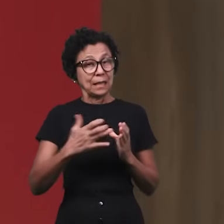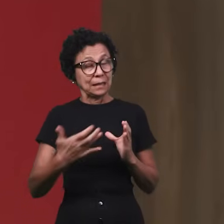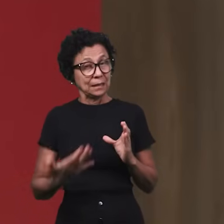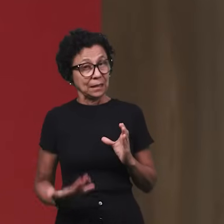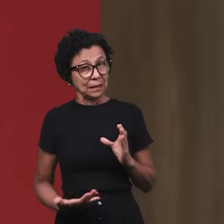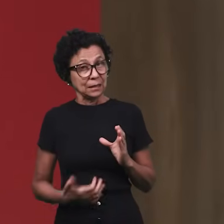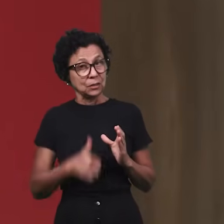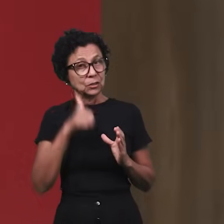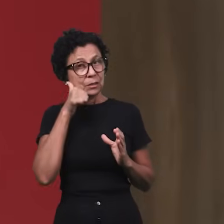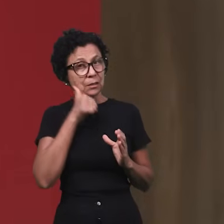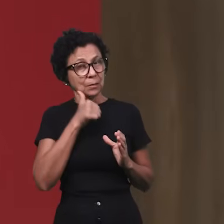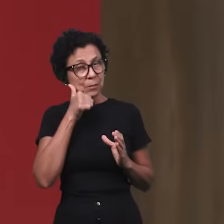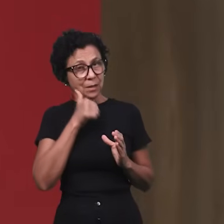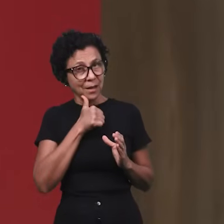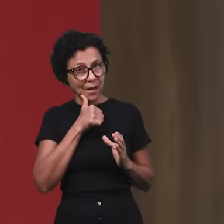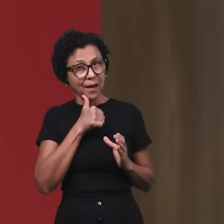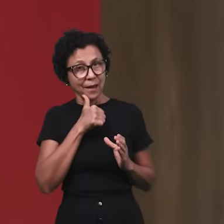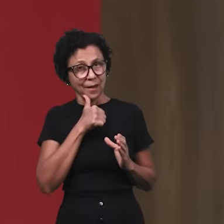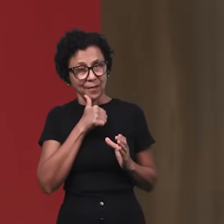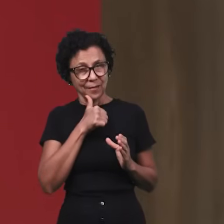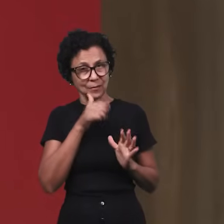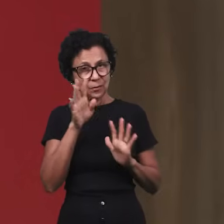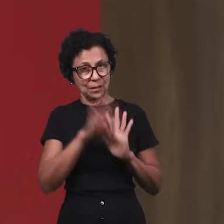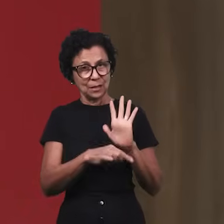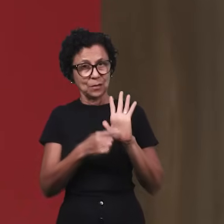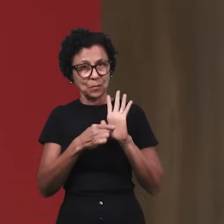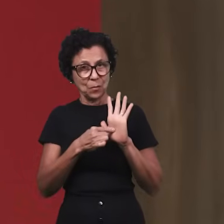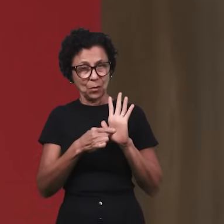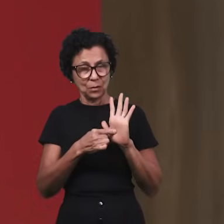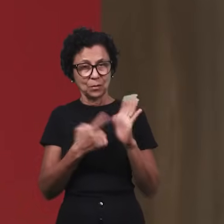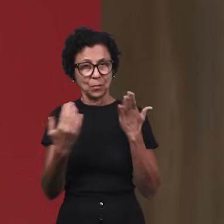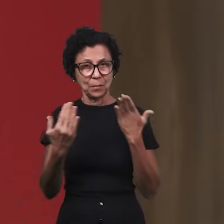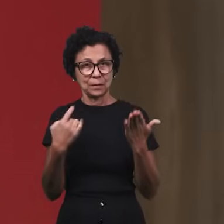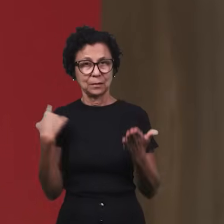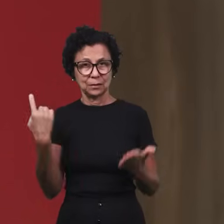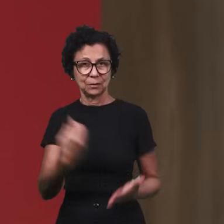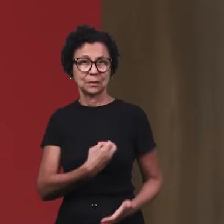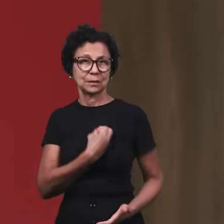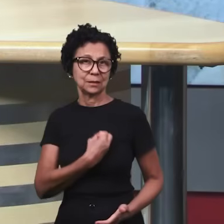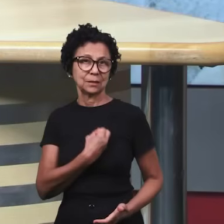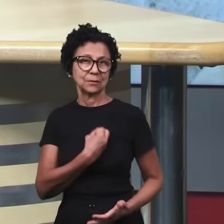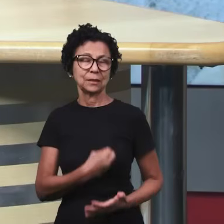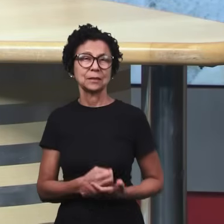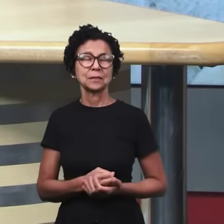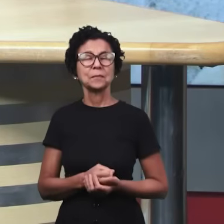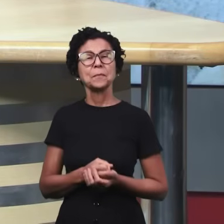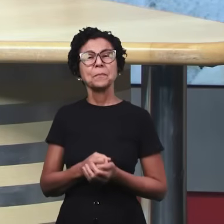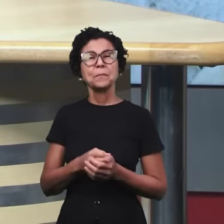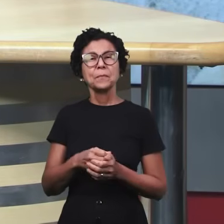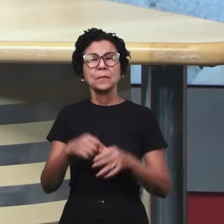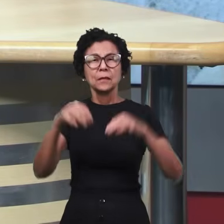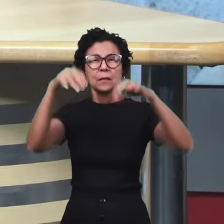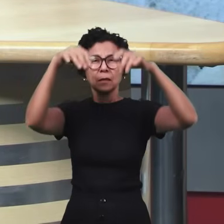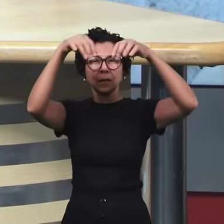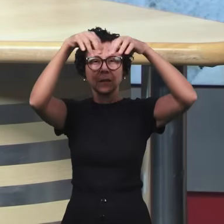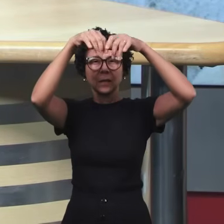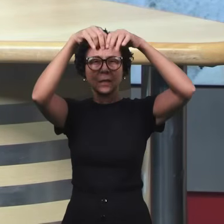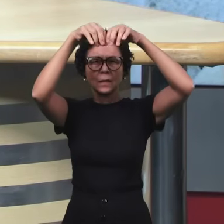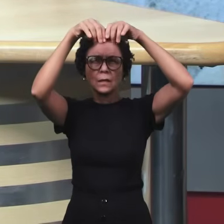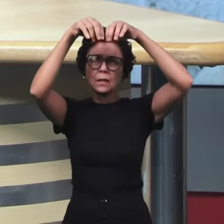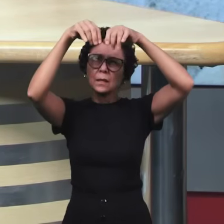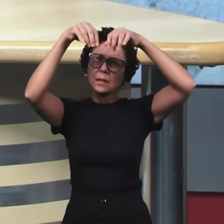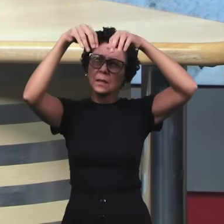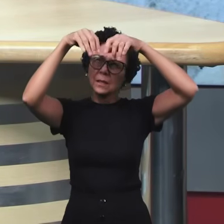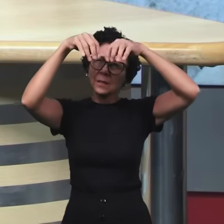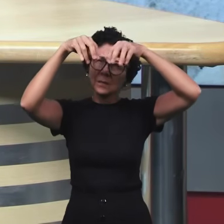uma outra característica que também que a gente pode aplicar na nossa vida. E a neve aqui vai falar